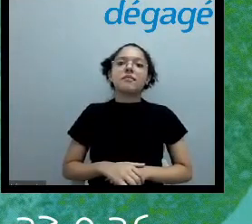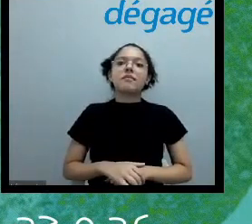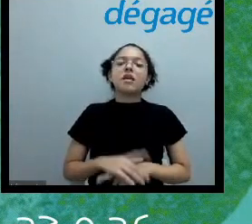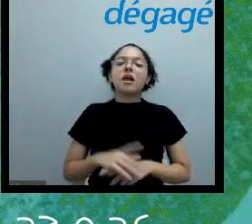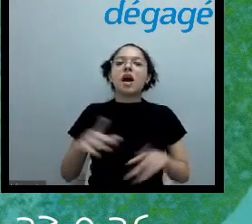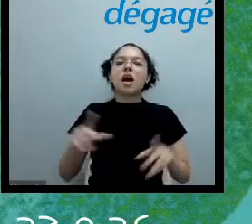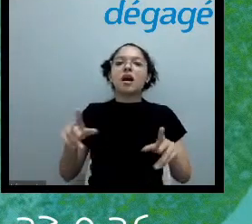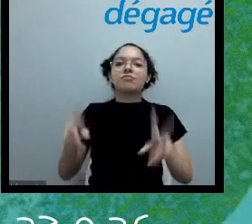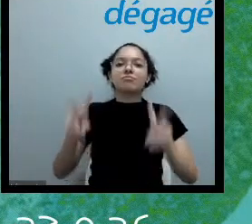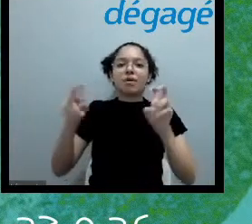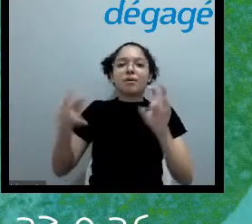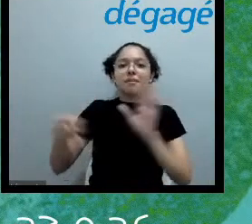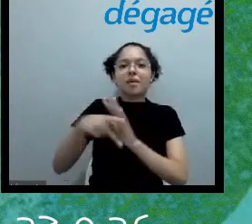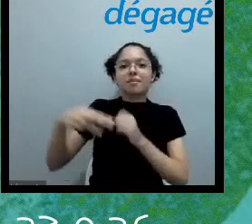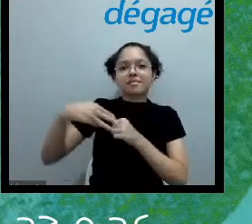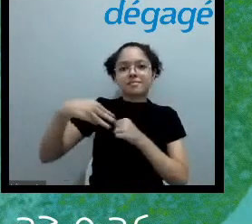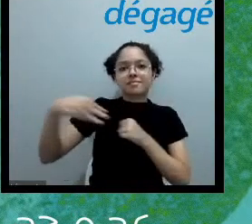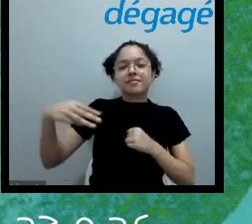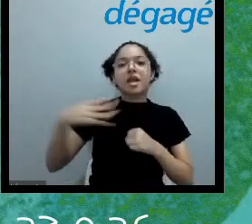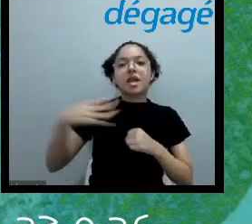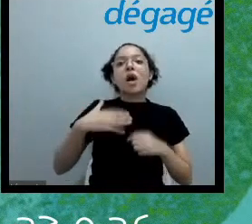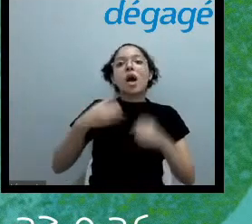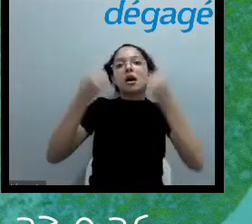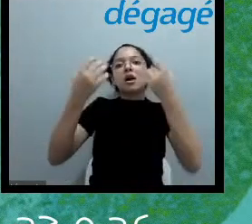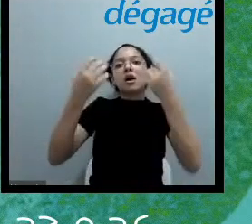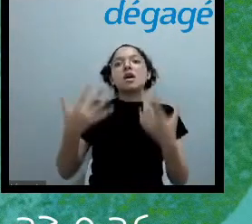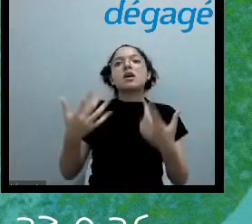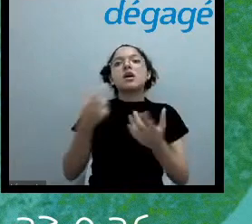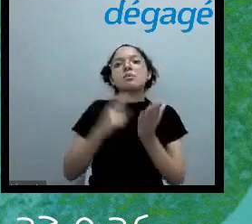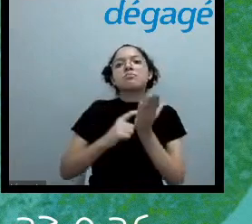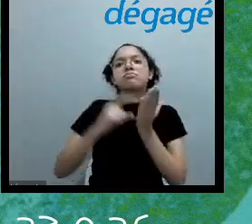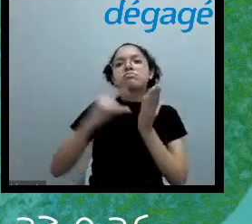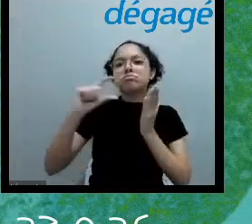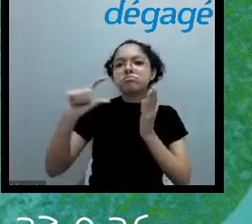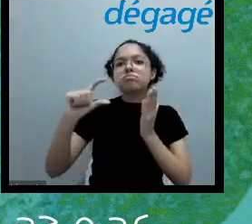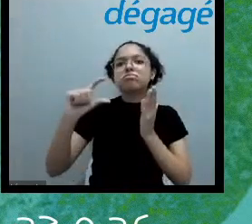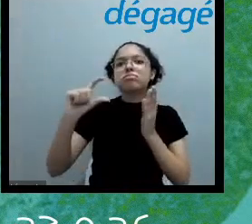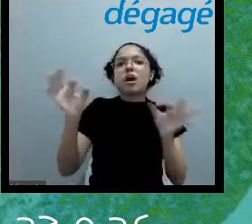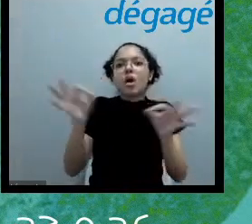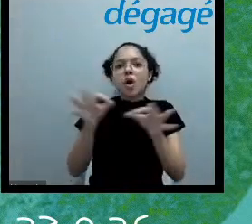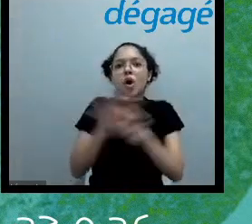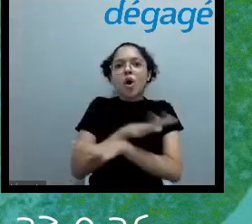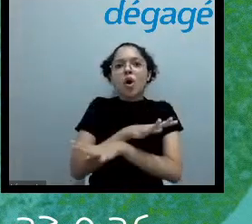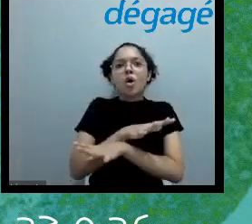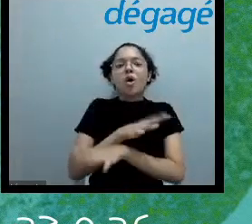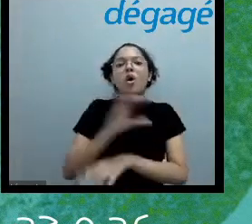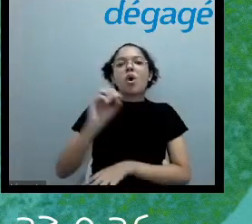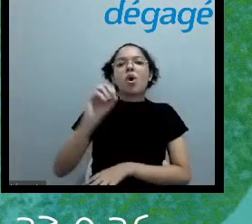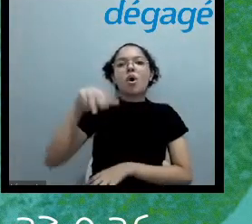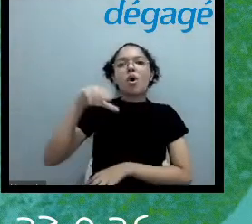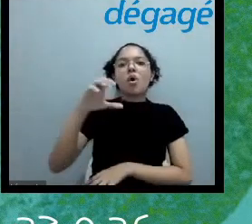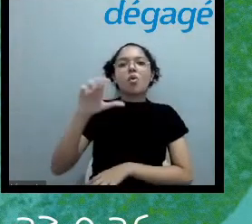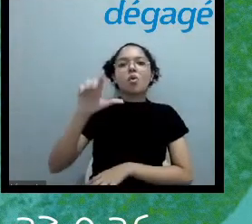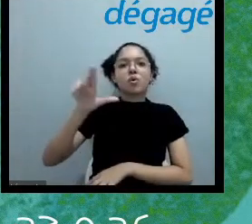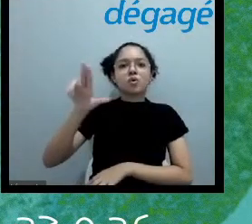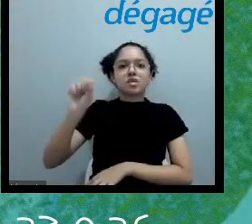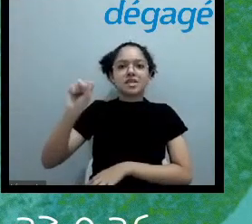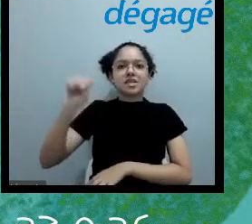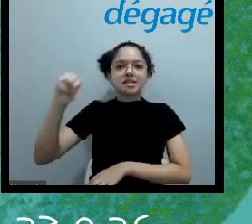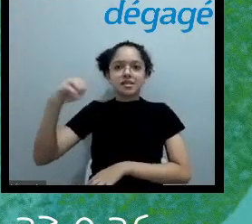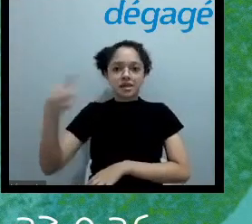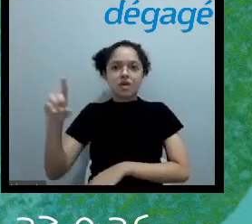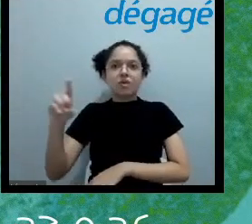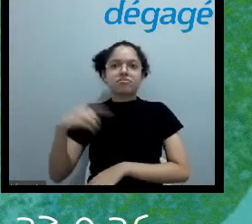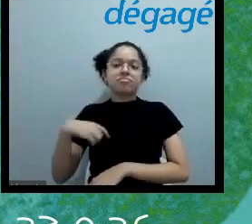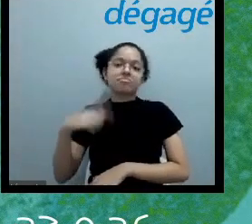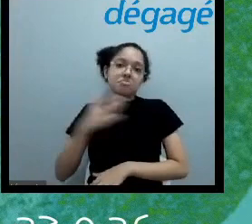eu queria ler um trechinho da minha conclusão, porque eu acho que vai ser interessante. Do